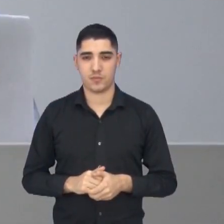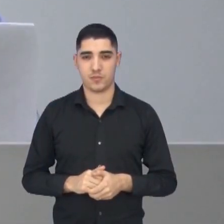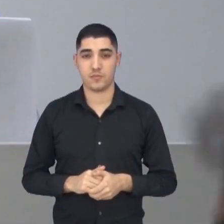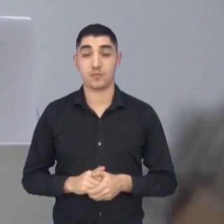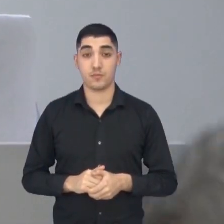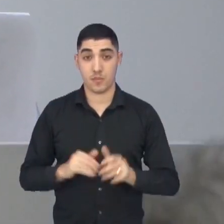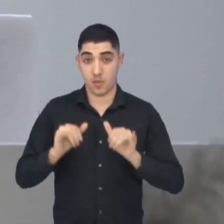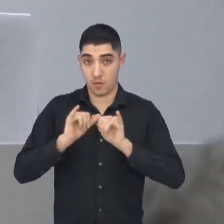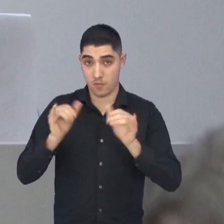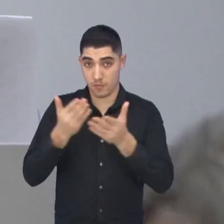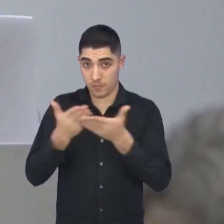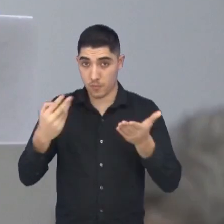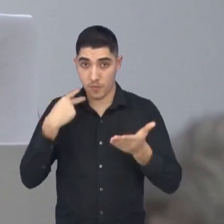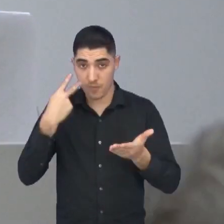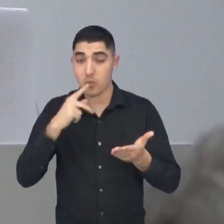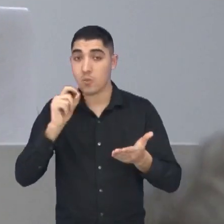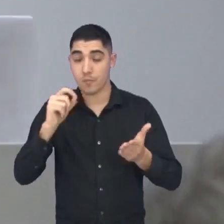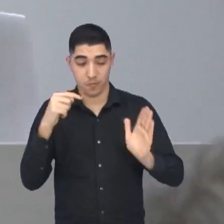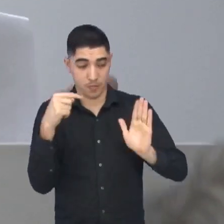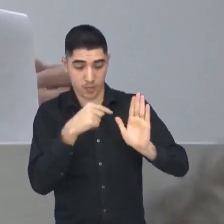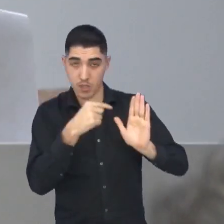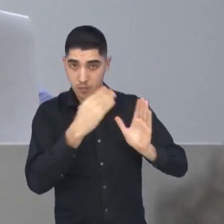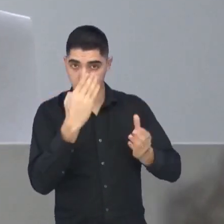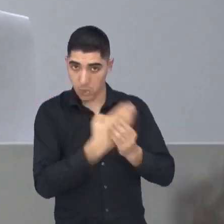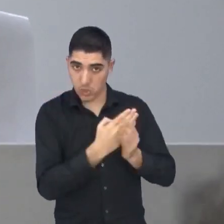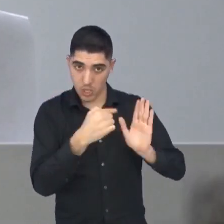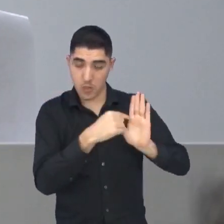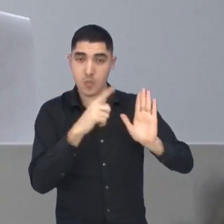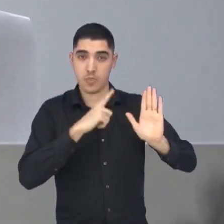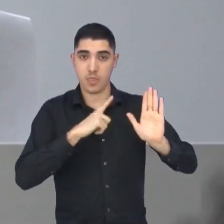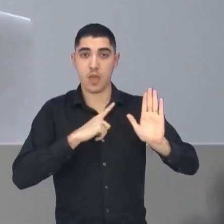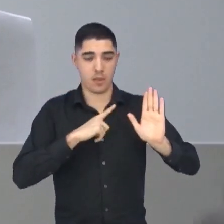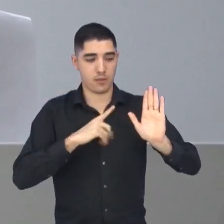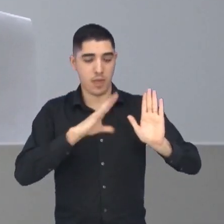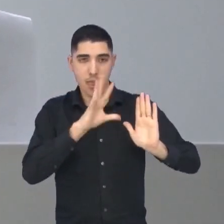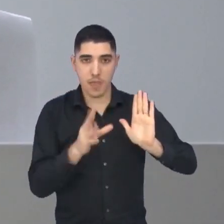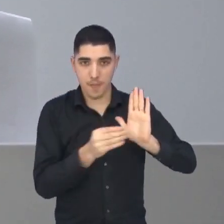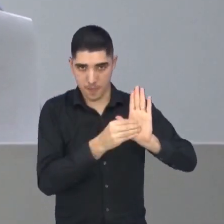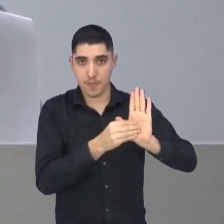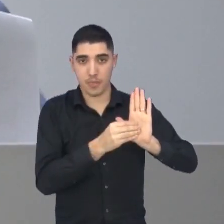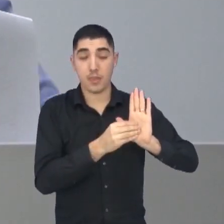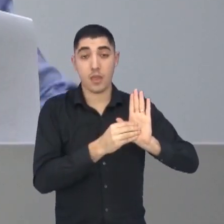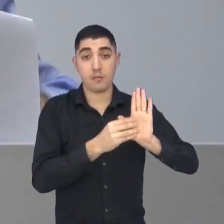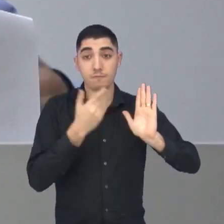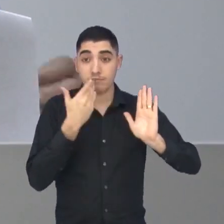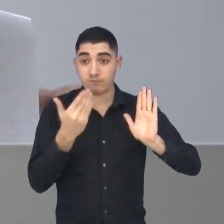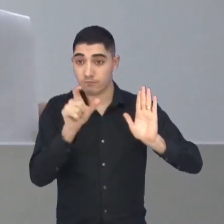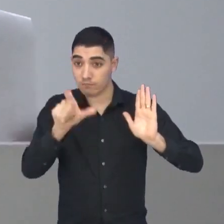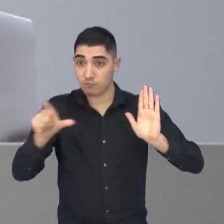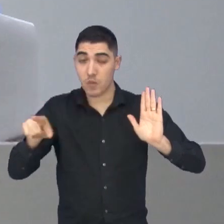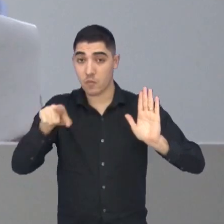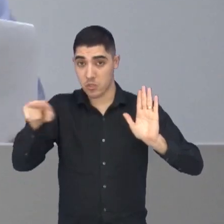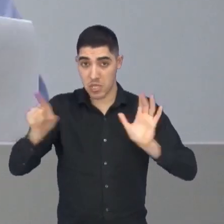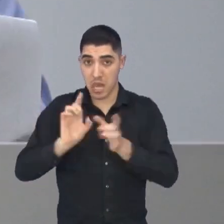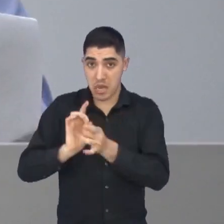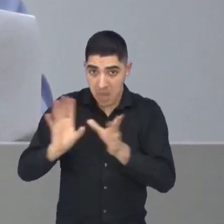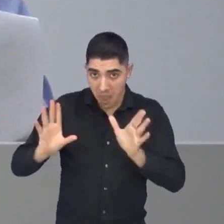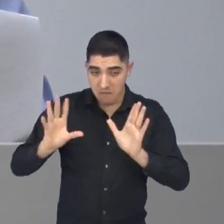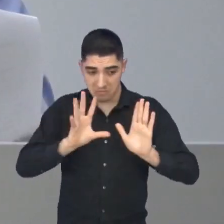Informo aos senhores vereadores que este processo se encontra em prazo de emenda. Consulto aos vereadores se abre mão do prazo de emenda.